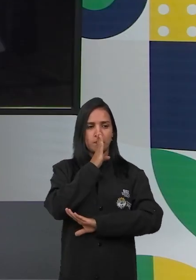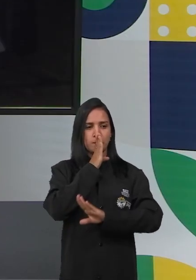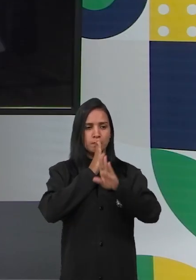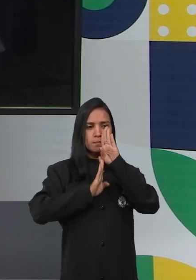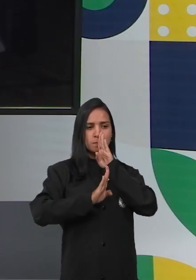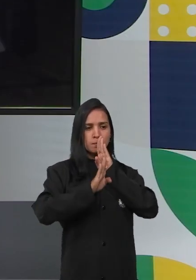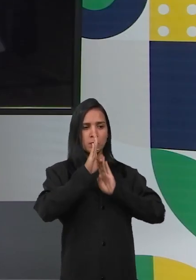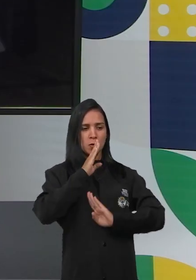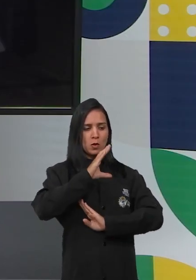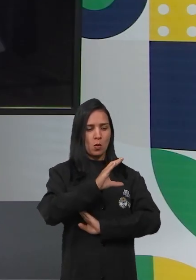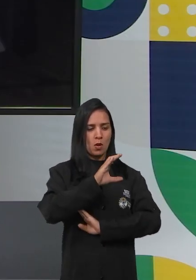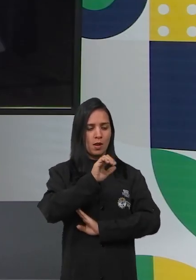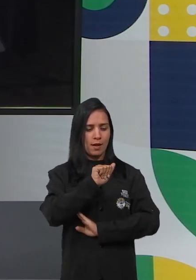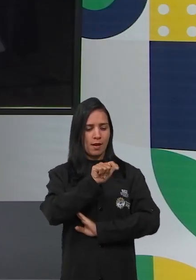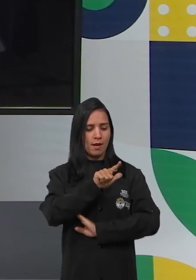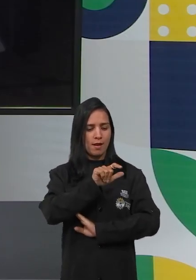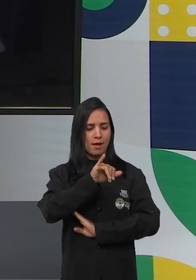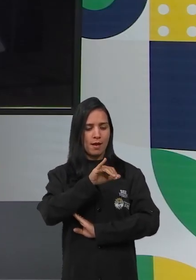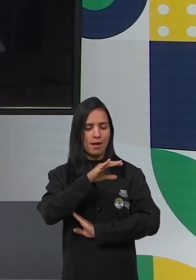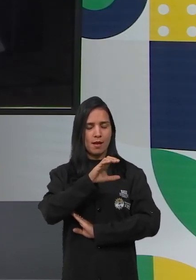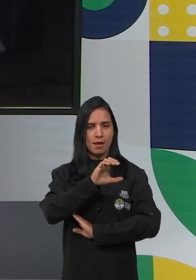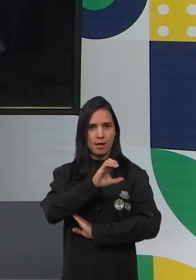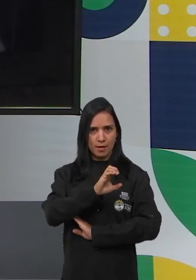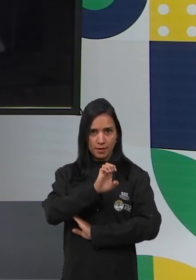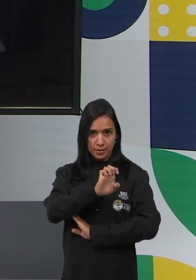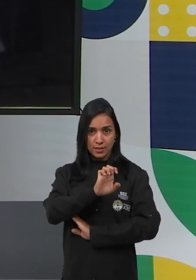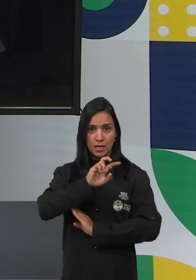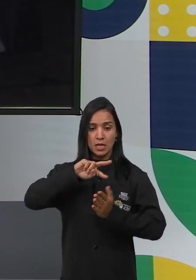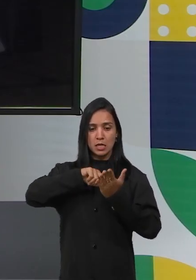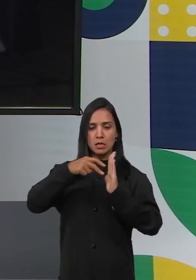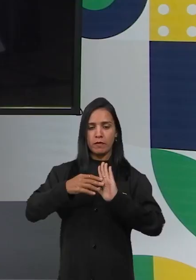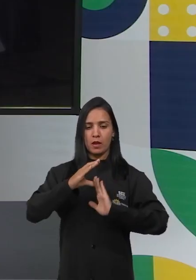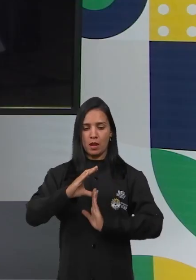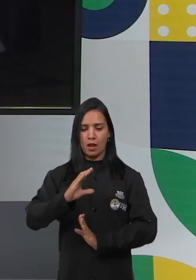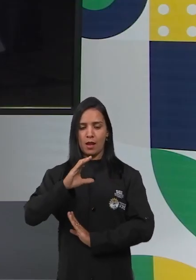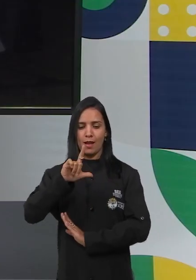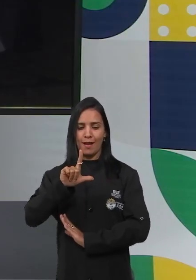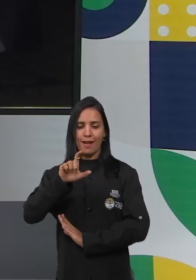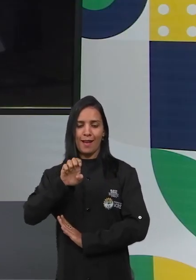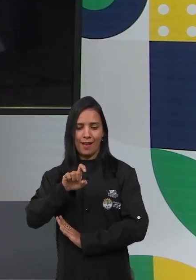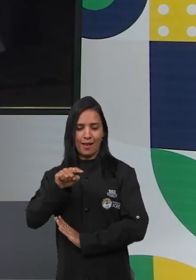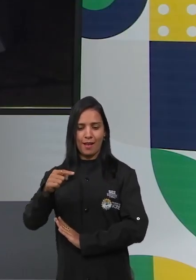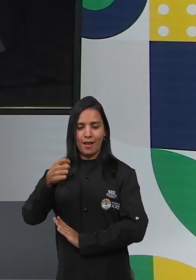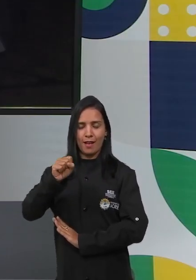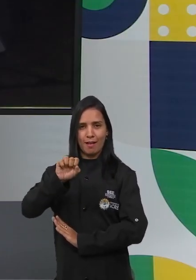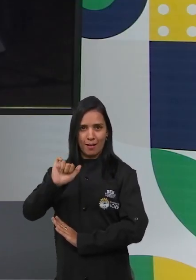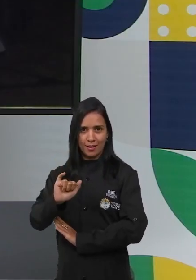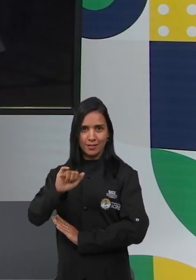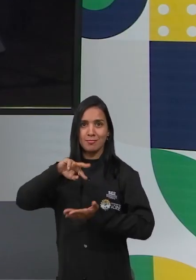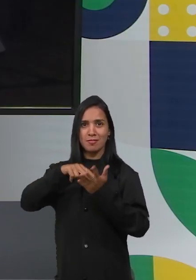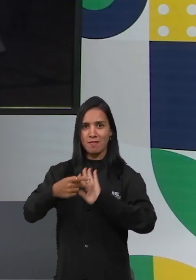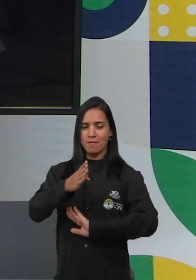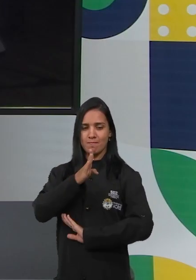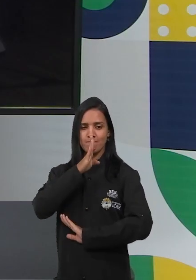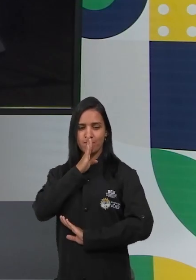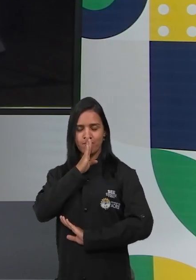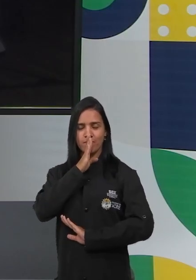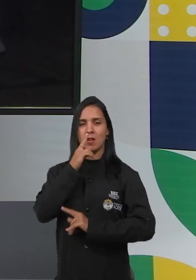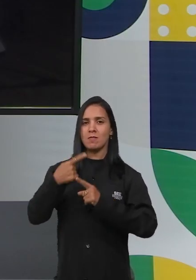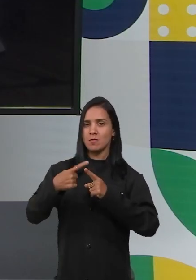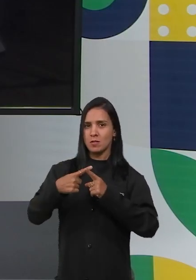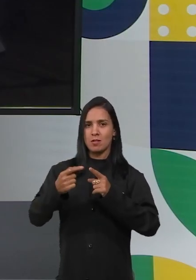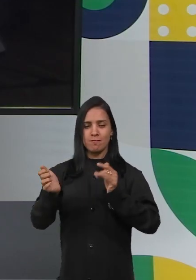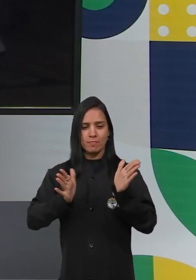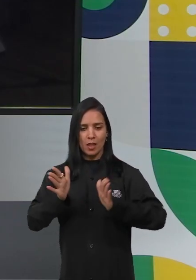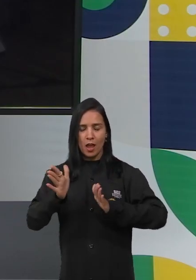o sofrimento vivido pelos artistas, pelas pessoas na época da ditadura militar. A gente teve um